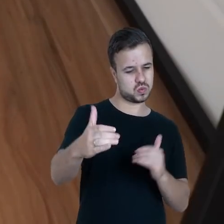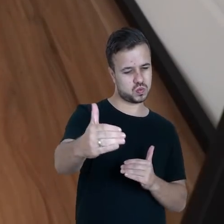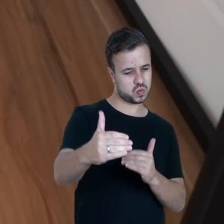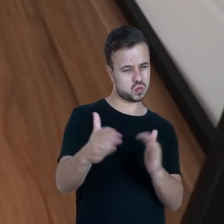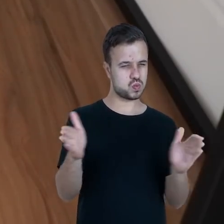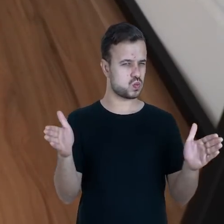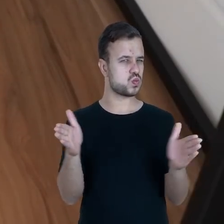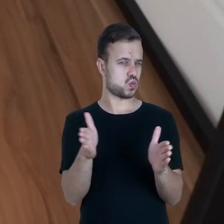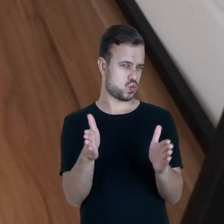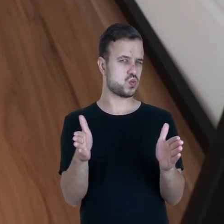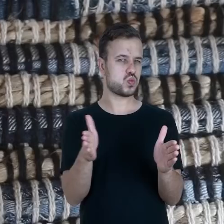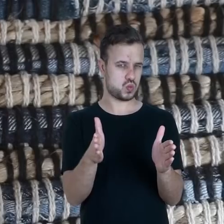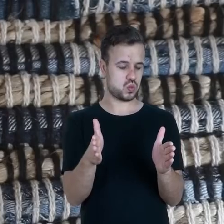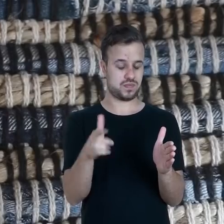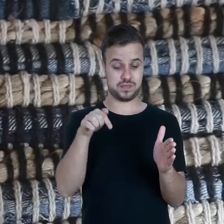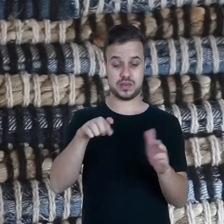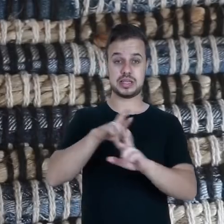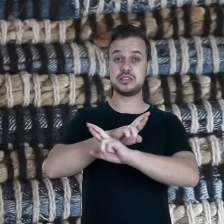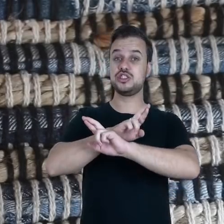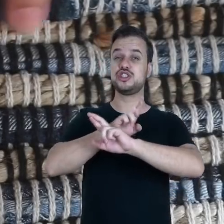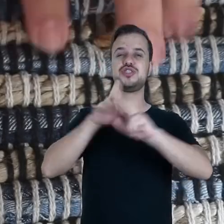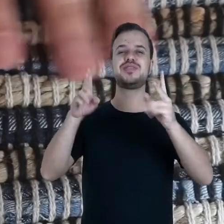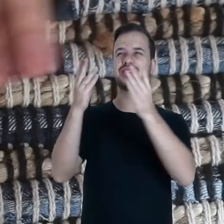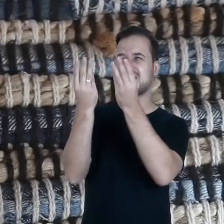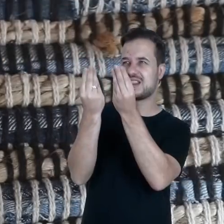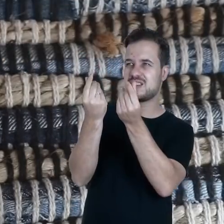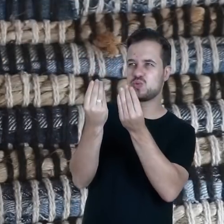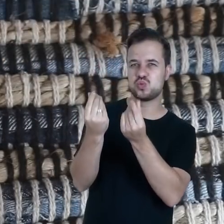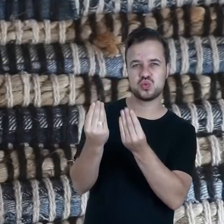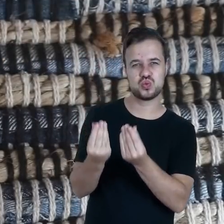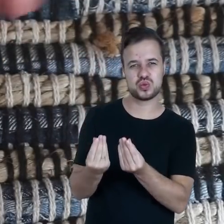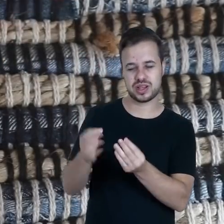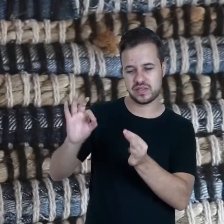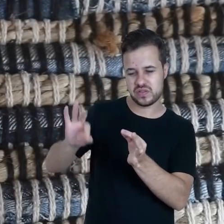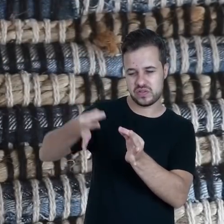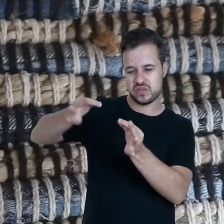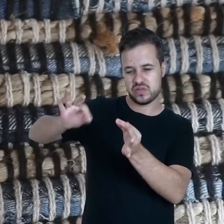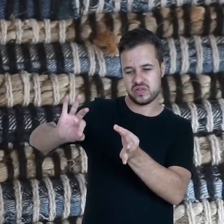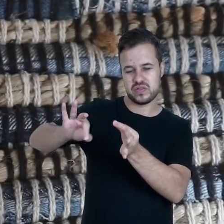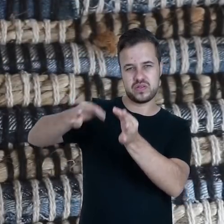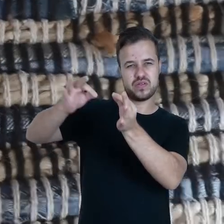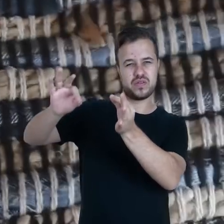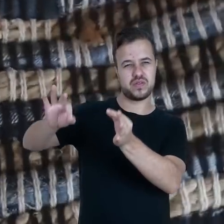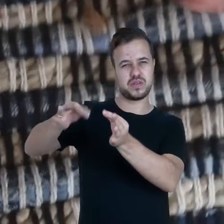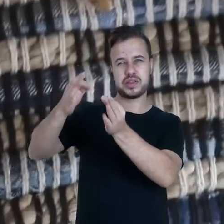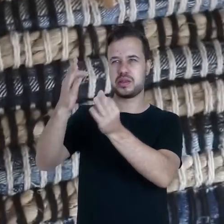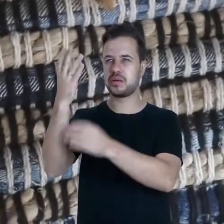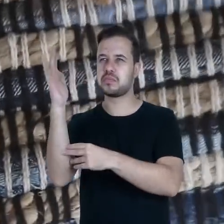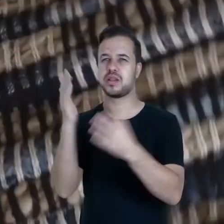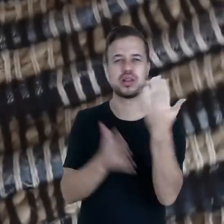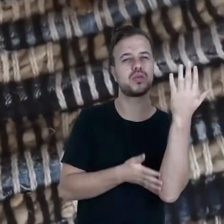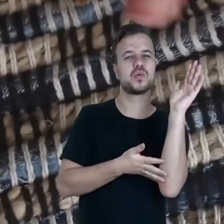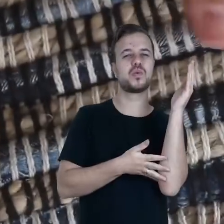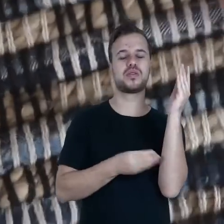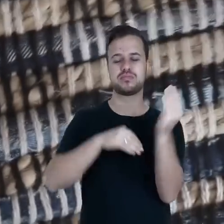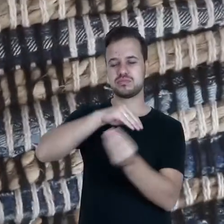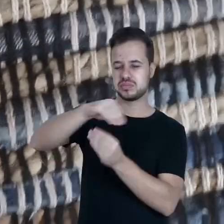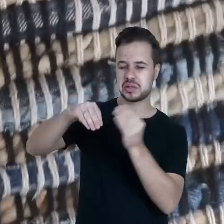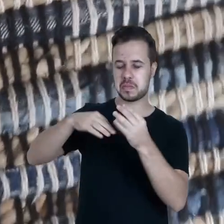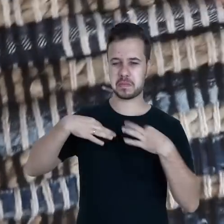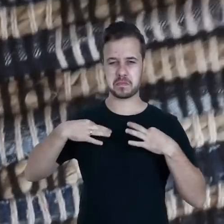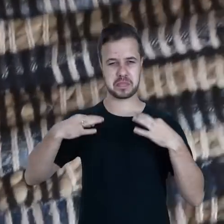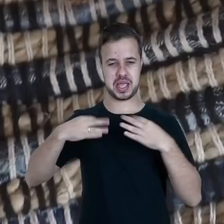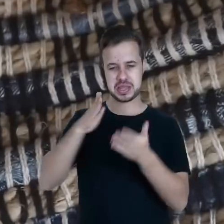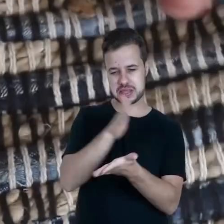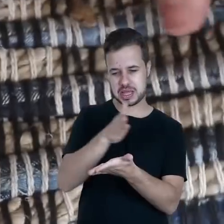colocar um tapete um pouquinho menor. Mas o diferente dele é a textura. Ele tem essa textura de fibras naturais misturado com retalhos de